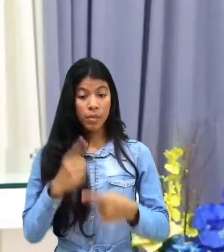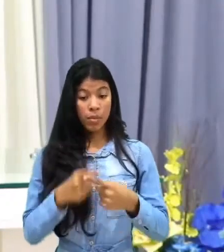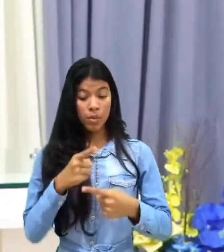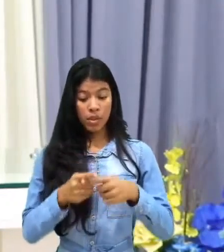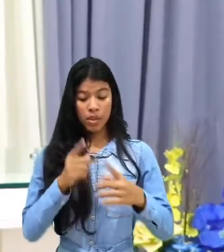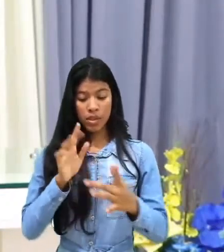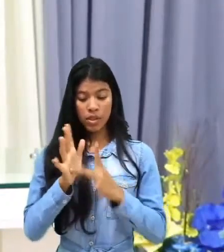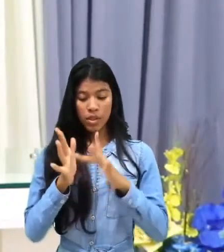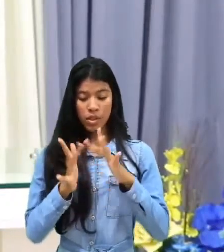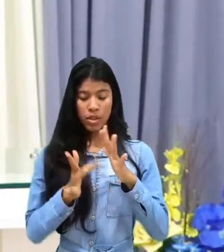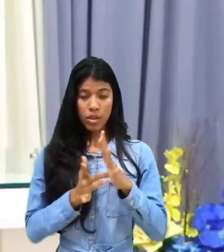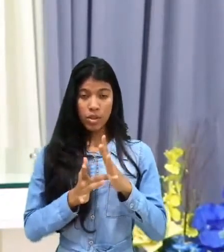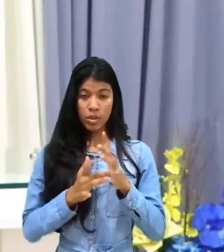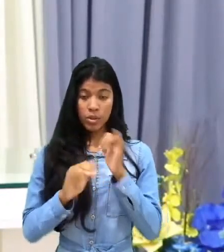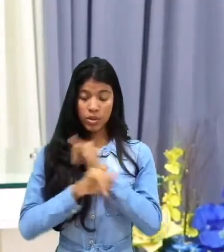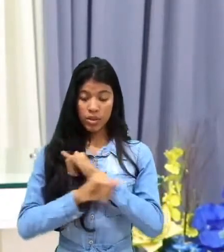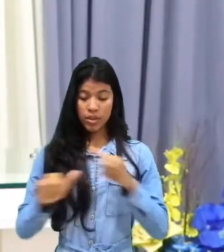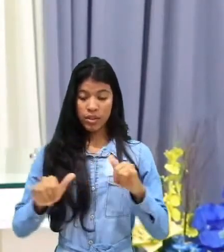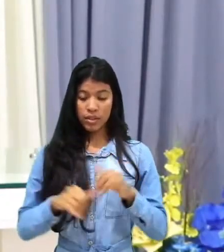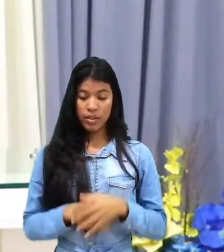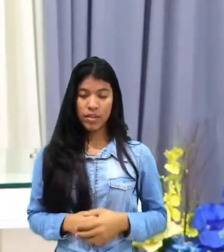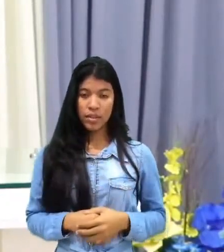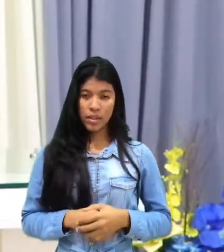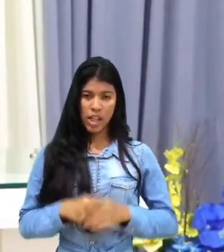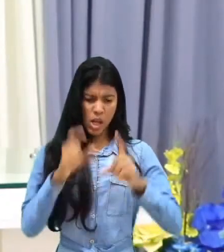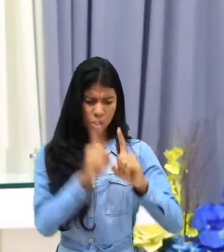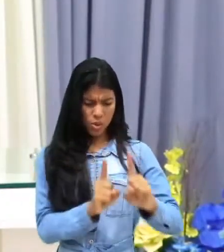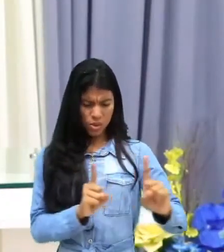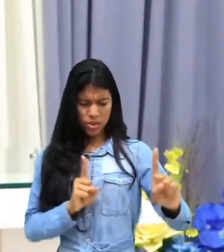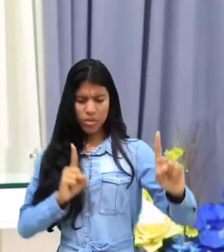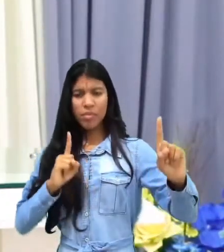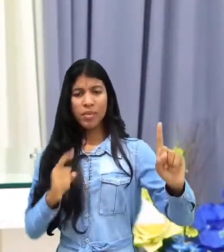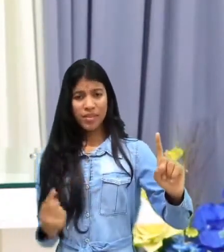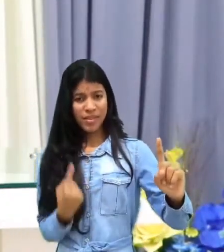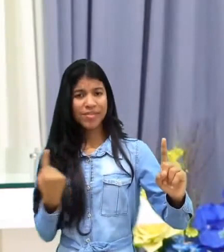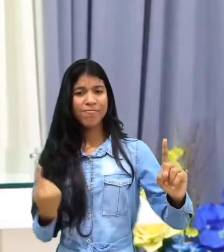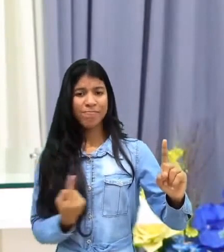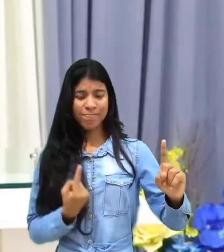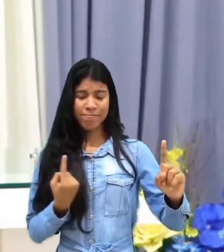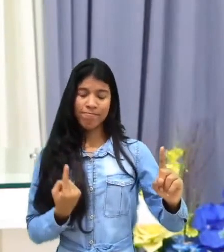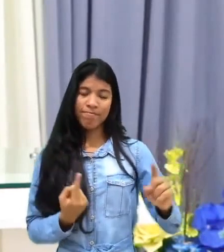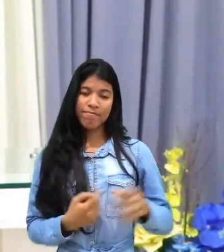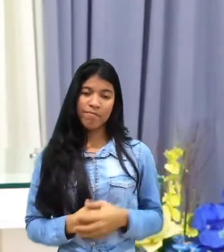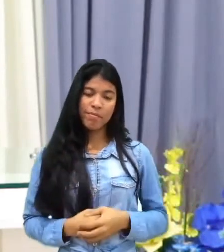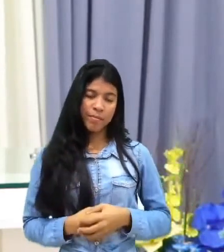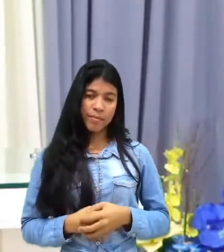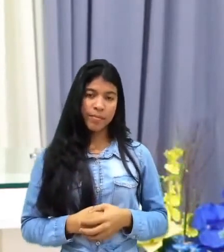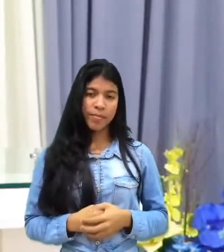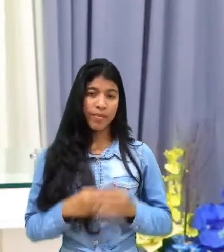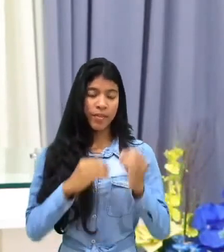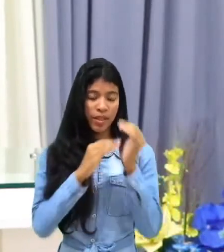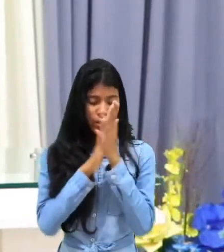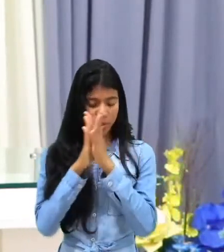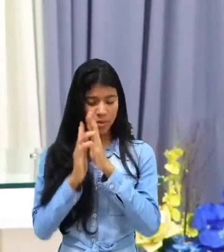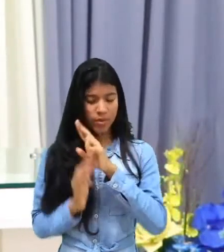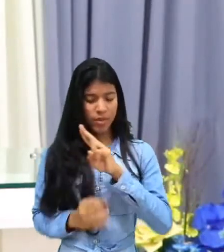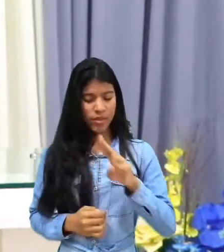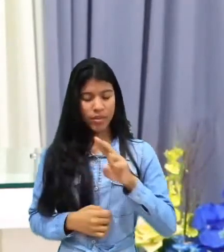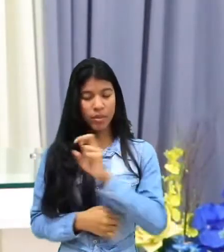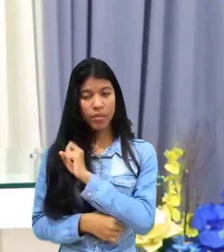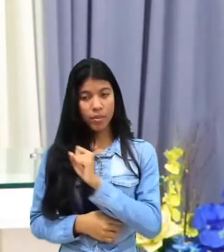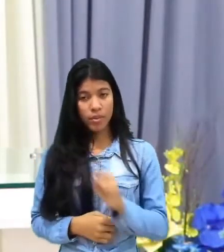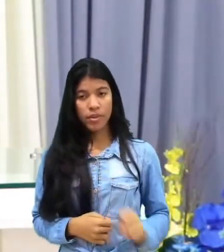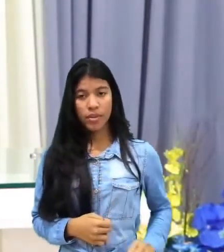mim, nada podeis fazer. Só podemos algo se estivermos com Cristo. Louvado seja o nome do